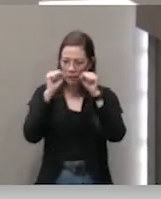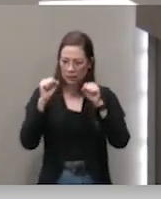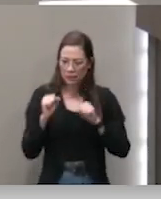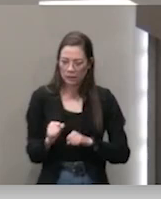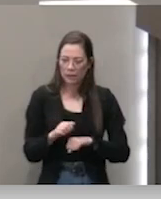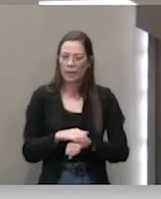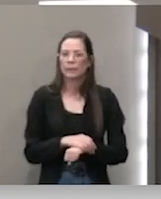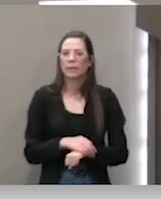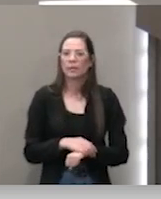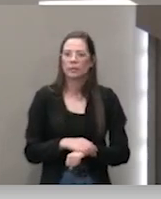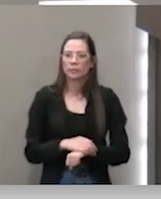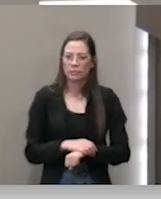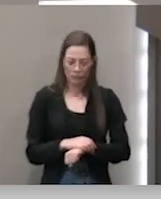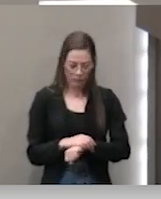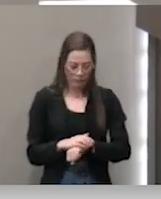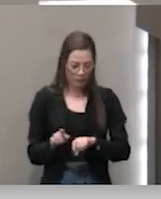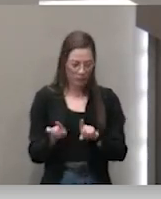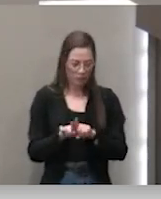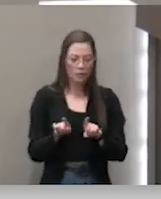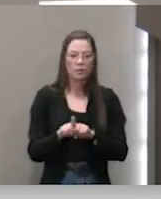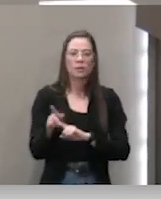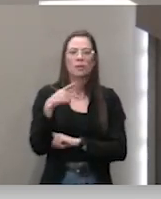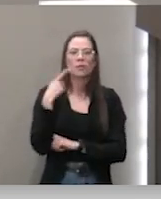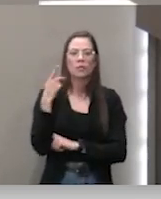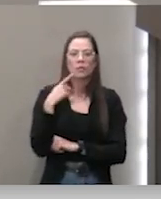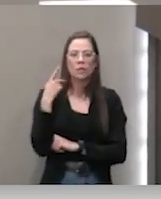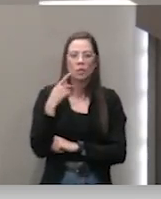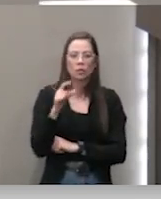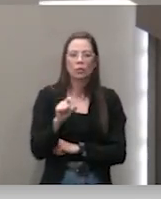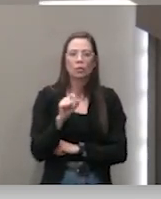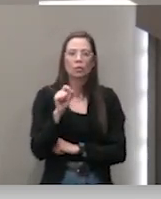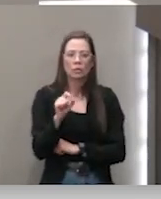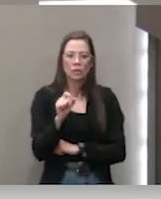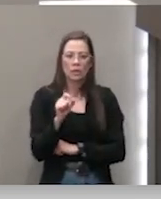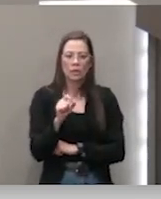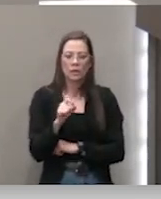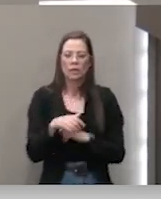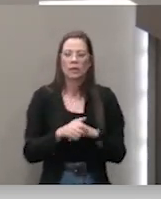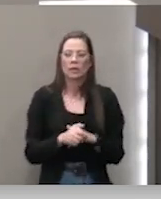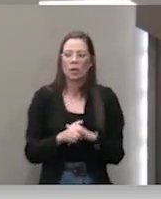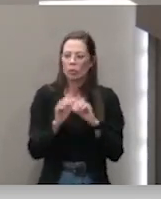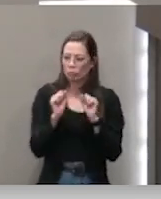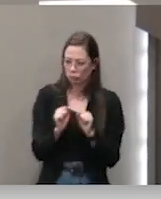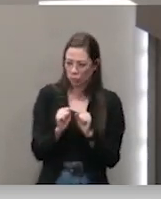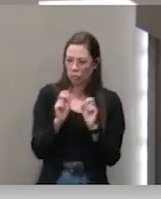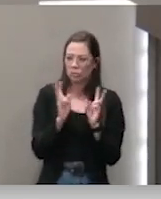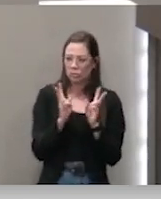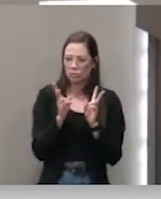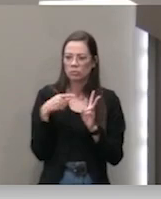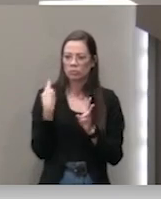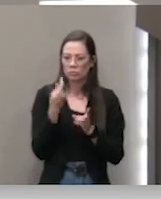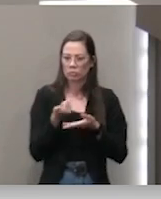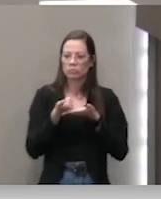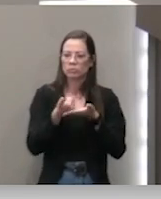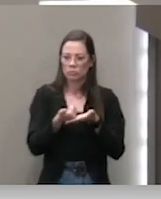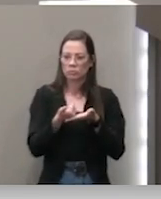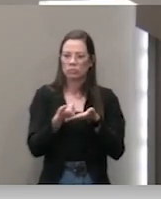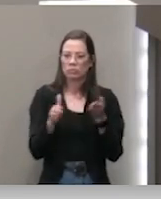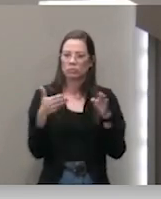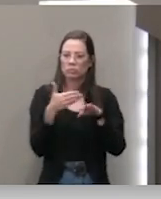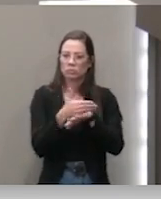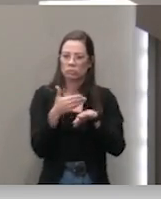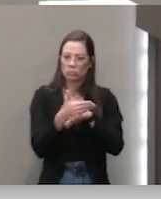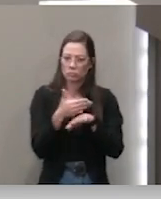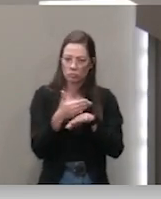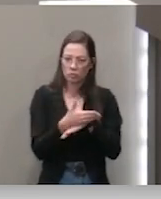E a questão do vereador Ronaldo, quero dizer que, em se tratando de saúde, pode contar conosco, comigo, né, que sempre estaremos apoiando para tudo que